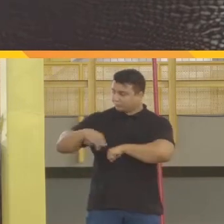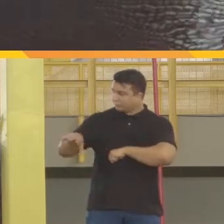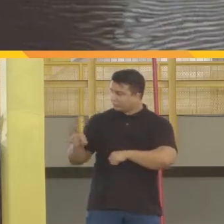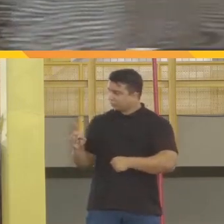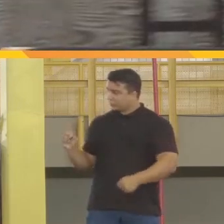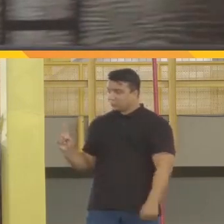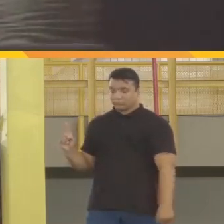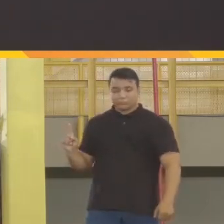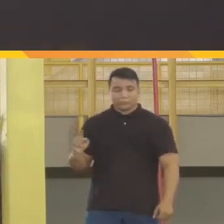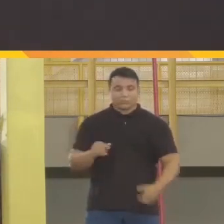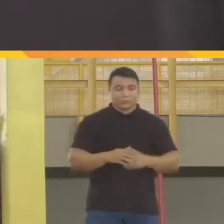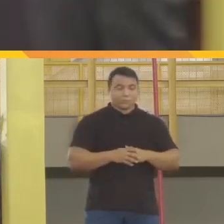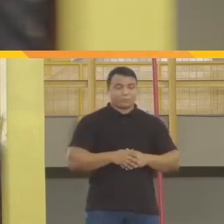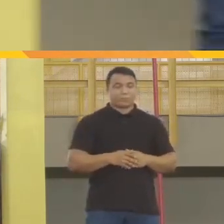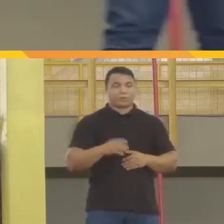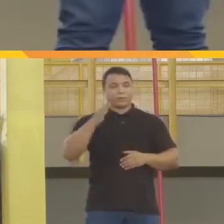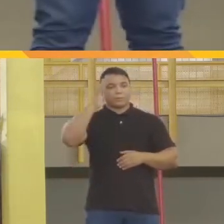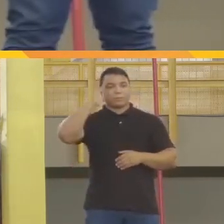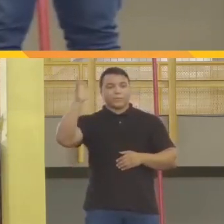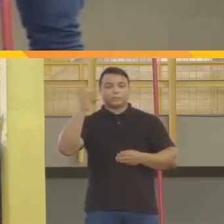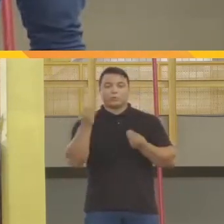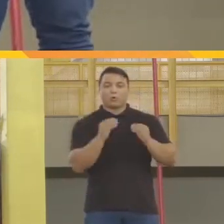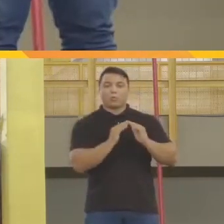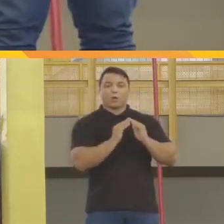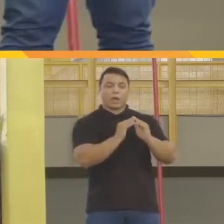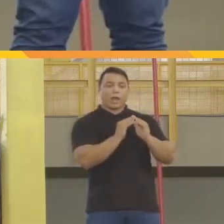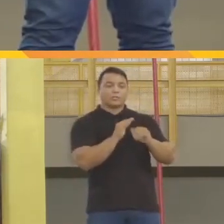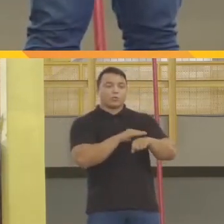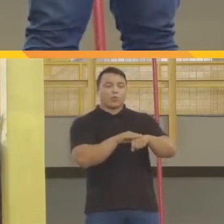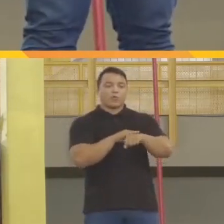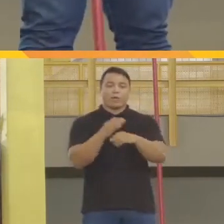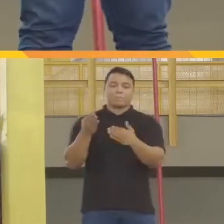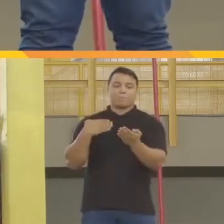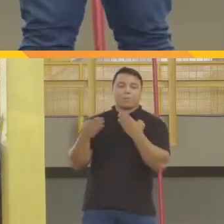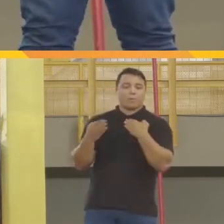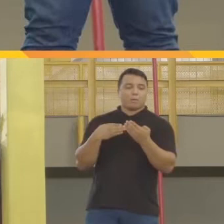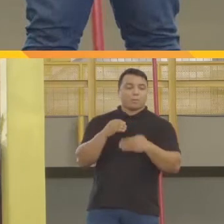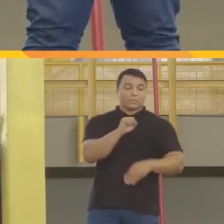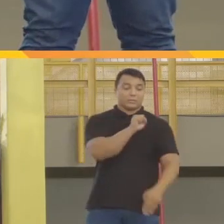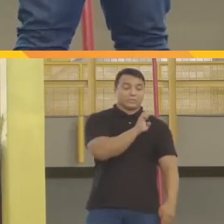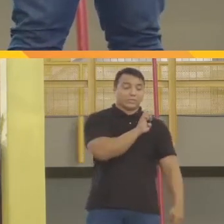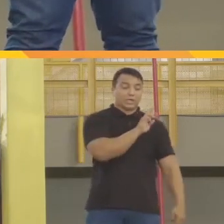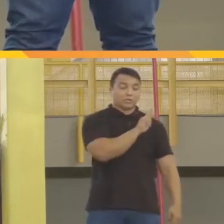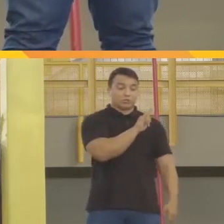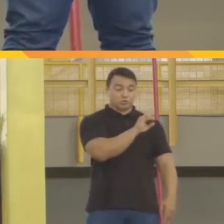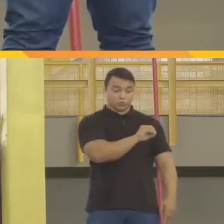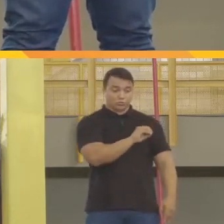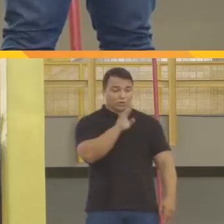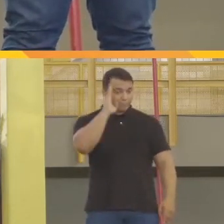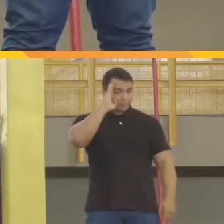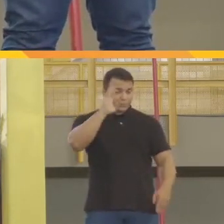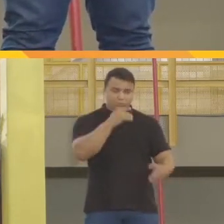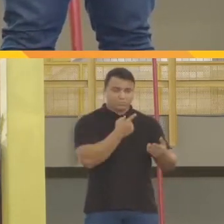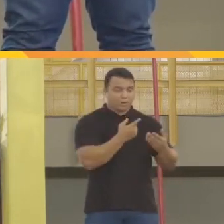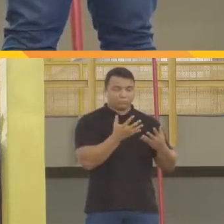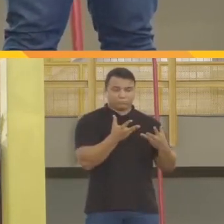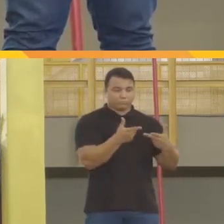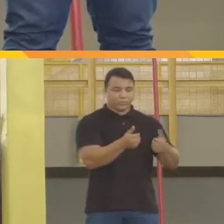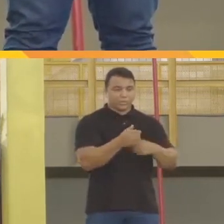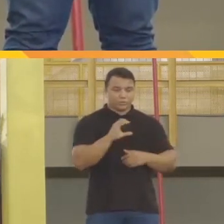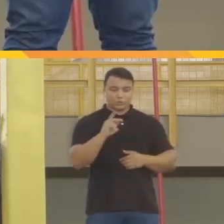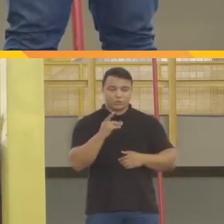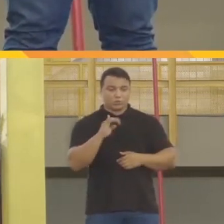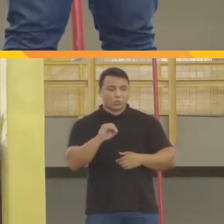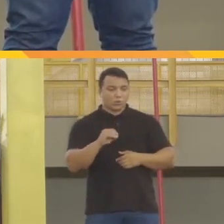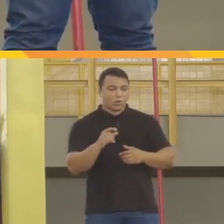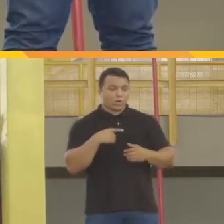fico imaginando como é que era a conversa na casa desse povo. Sérgio Buarque, um dos maiores historiadores intelectuais do Brasil. Chico Buarque,